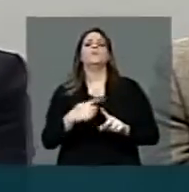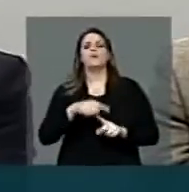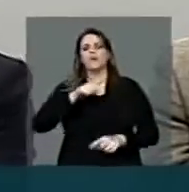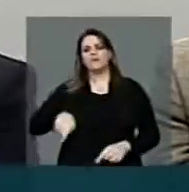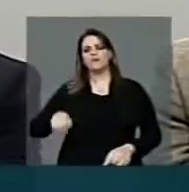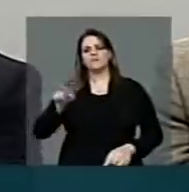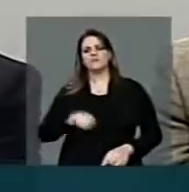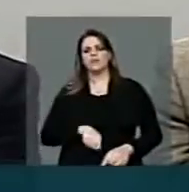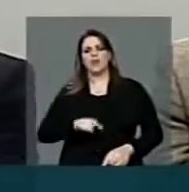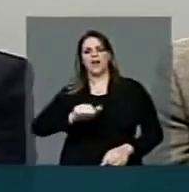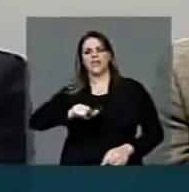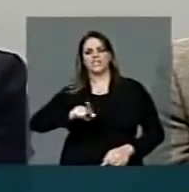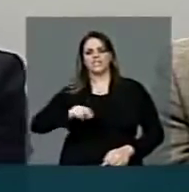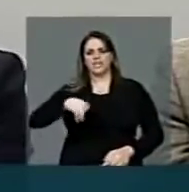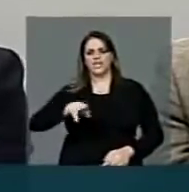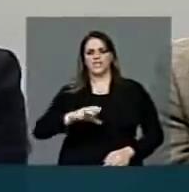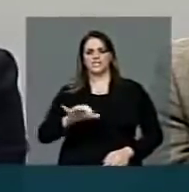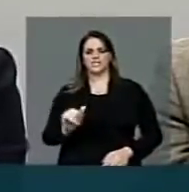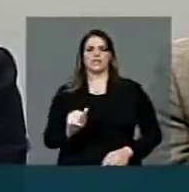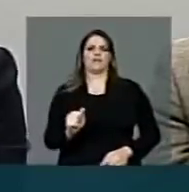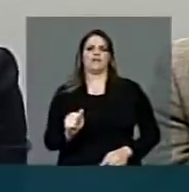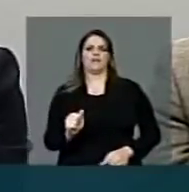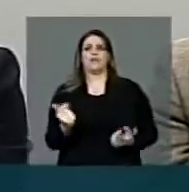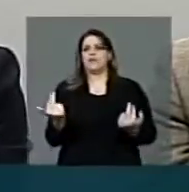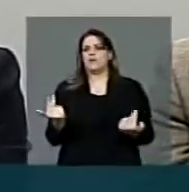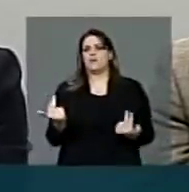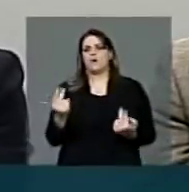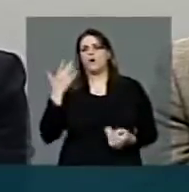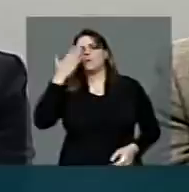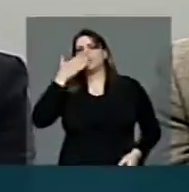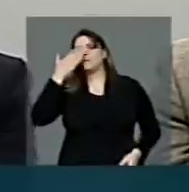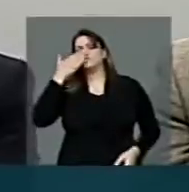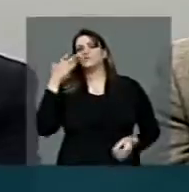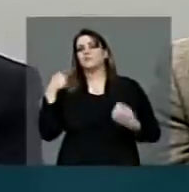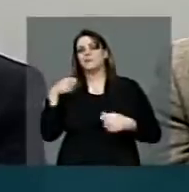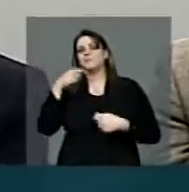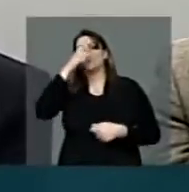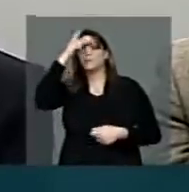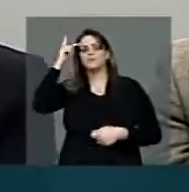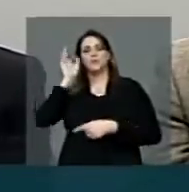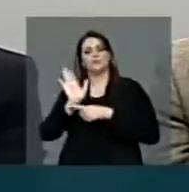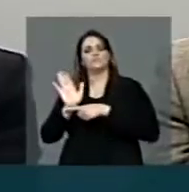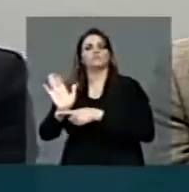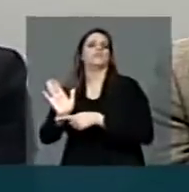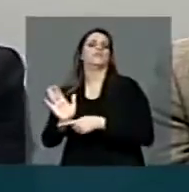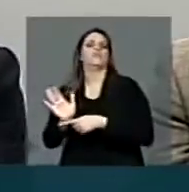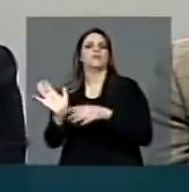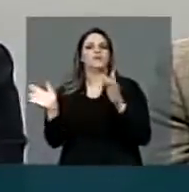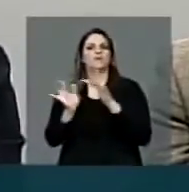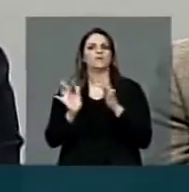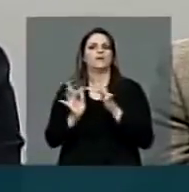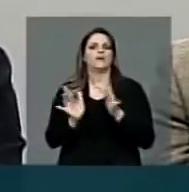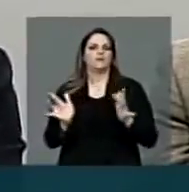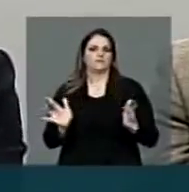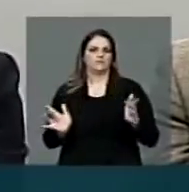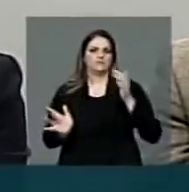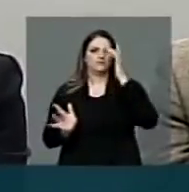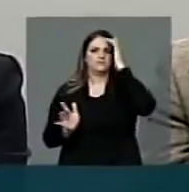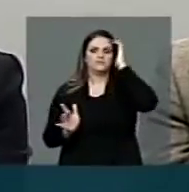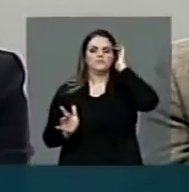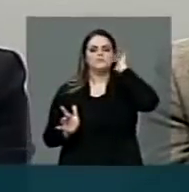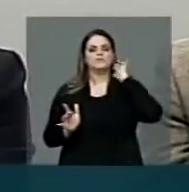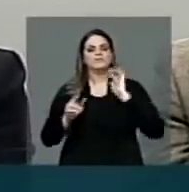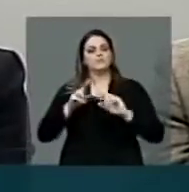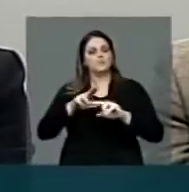do trabalho da prostituição essa figura? Não, é preciso, portanto, distinguir esse mediador, e muitas delas contam com esse